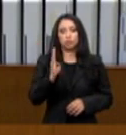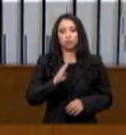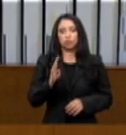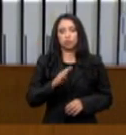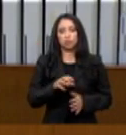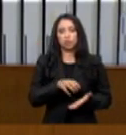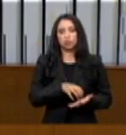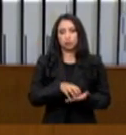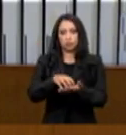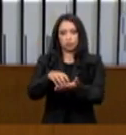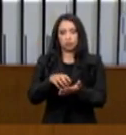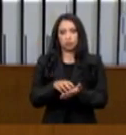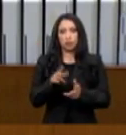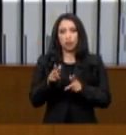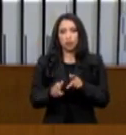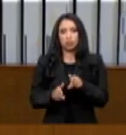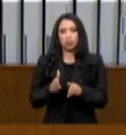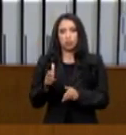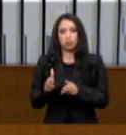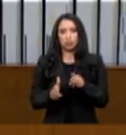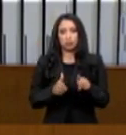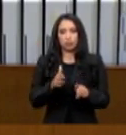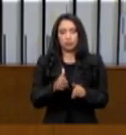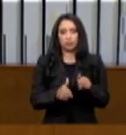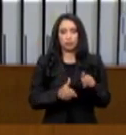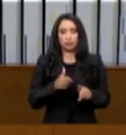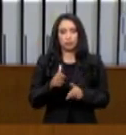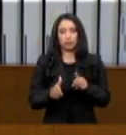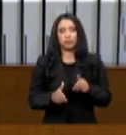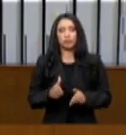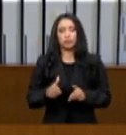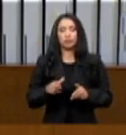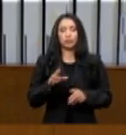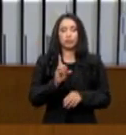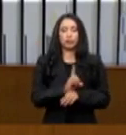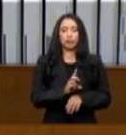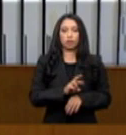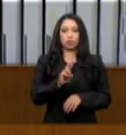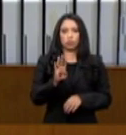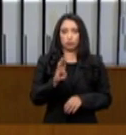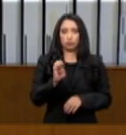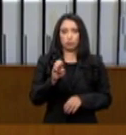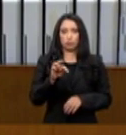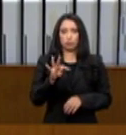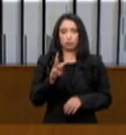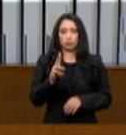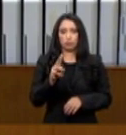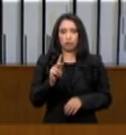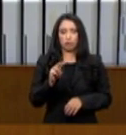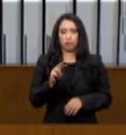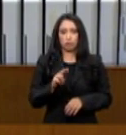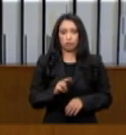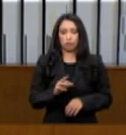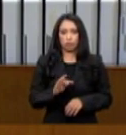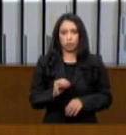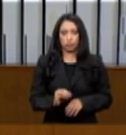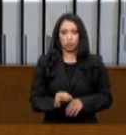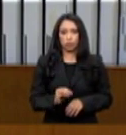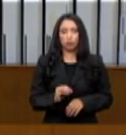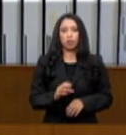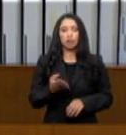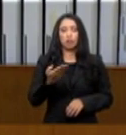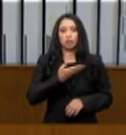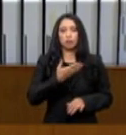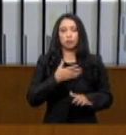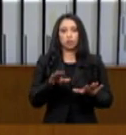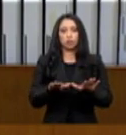Ferroviários e Associação Brasileira da Indústria Ferroviária, o doutor Beto Vasconcelos. Pelo amicus curiae Associação Brasileira